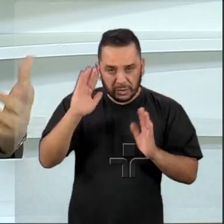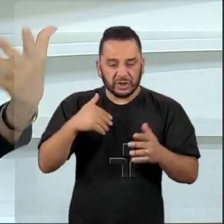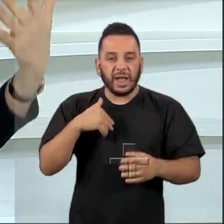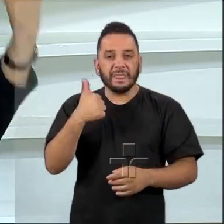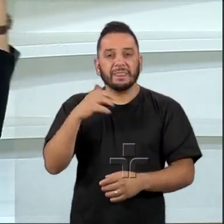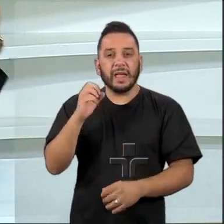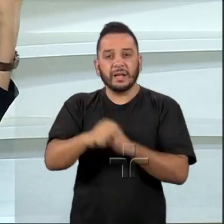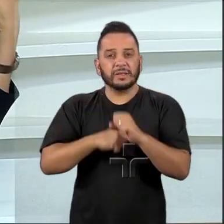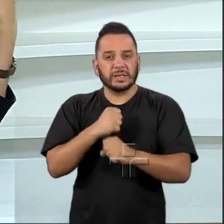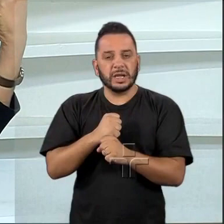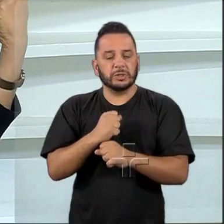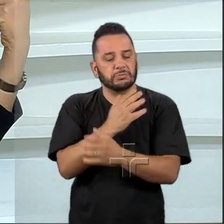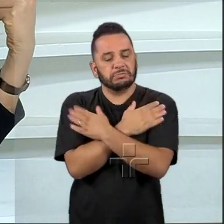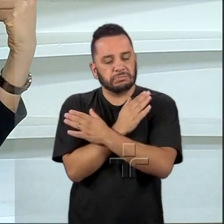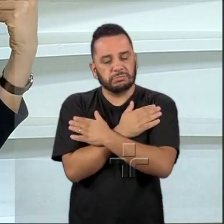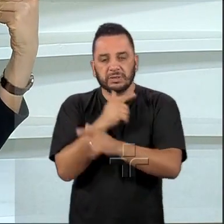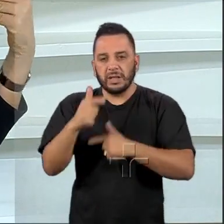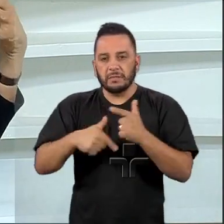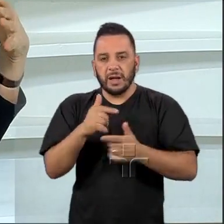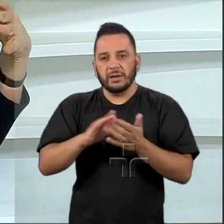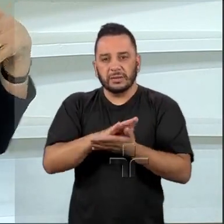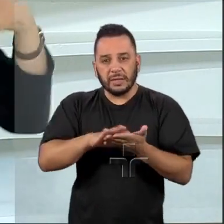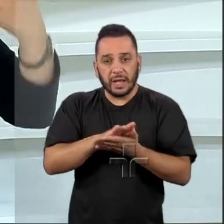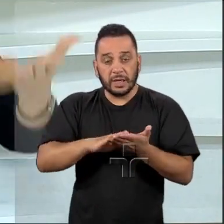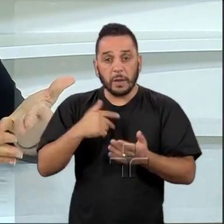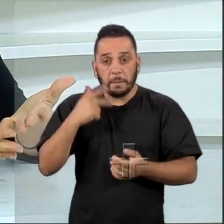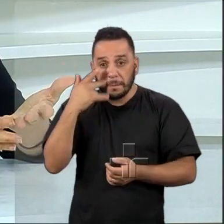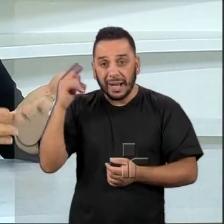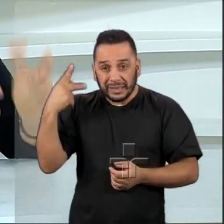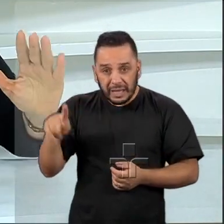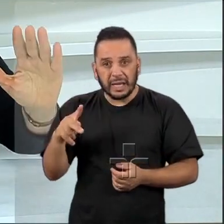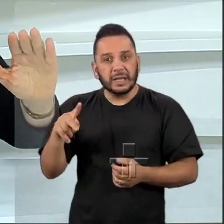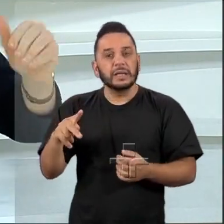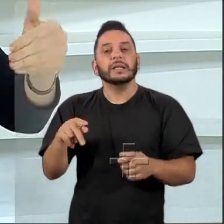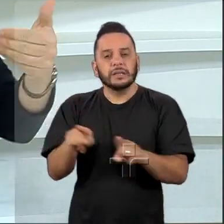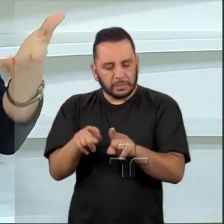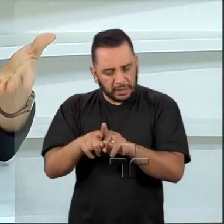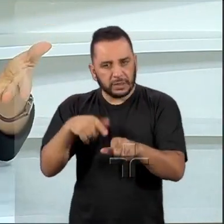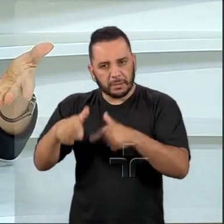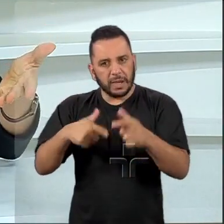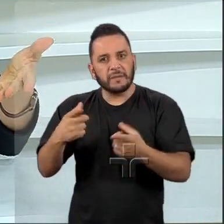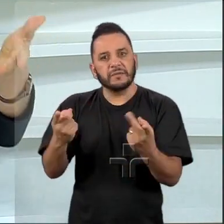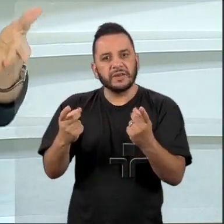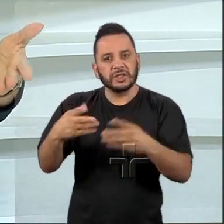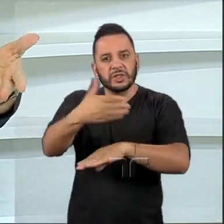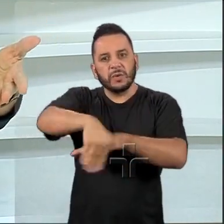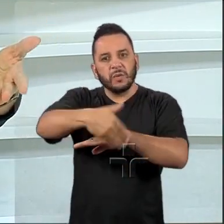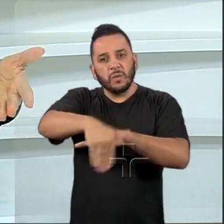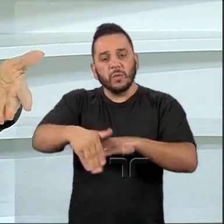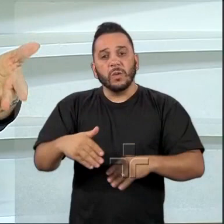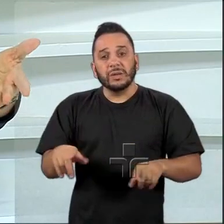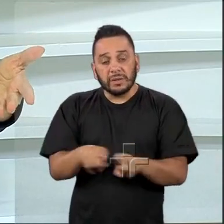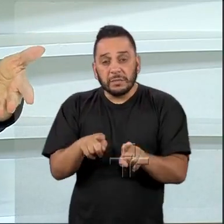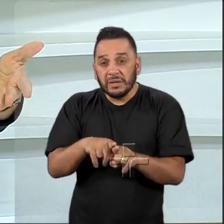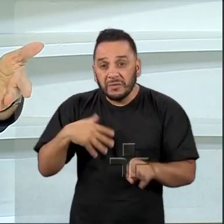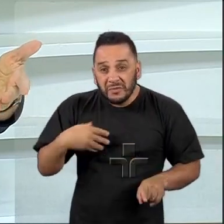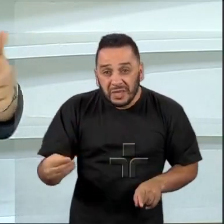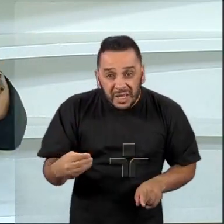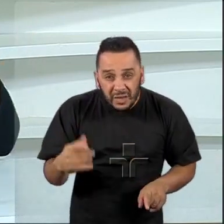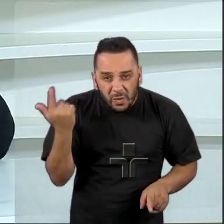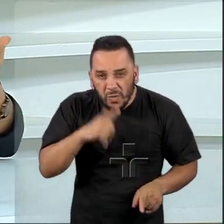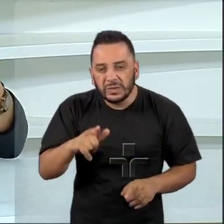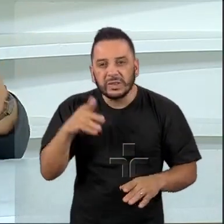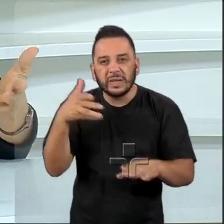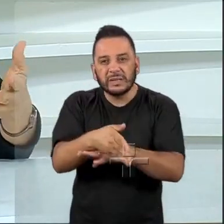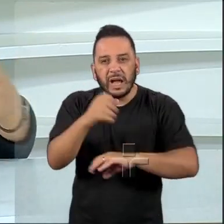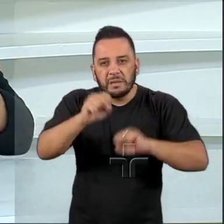emprego, o pai dele trabalhava como ambulante e os filhos nunca tinham chegado a entrar no mercado de trabalho.